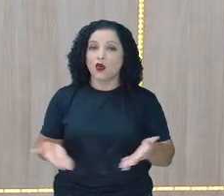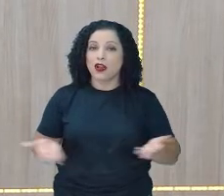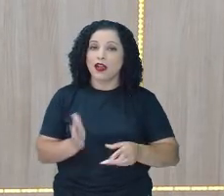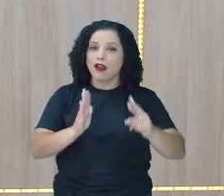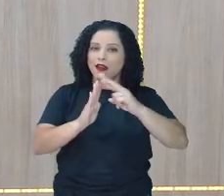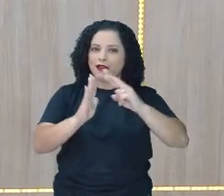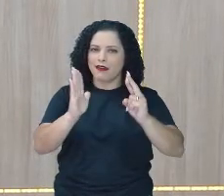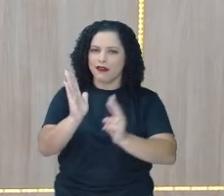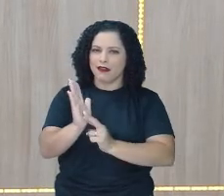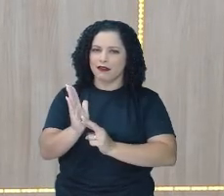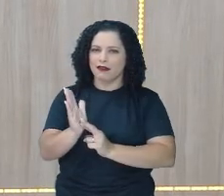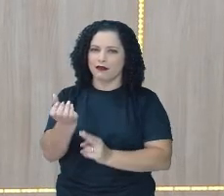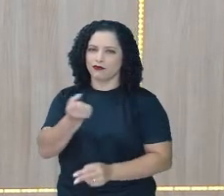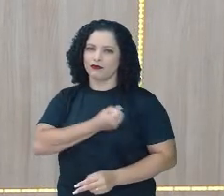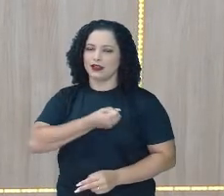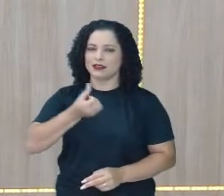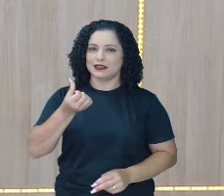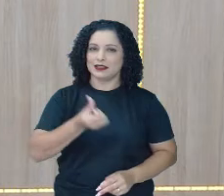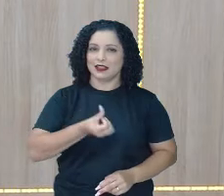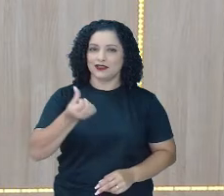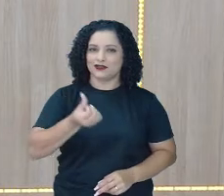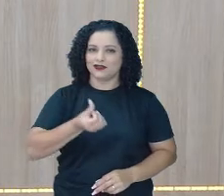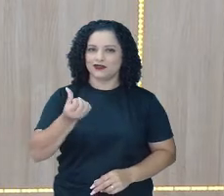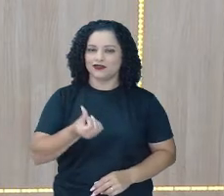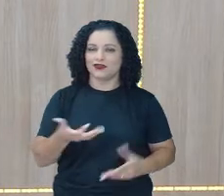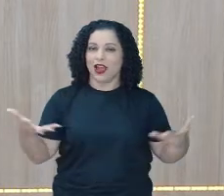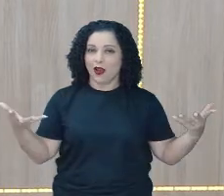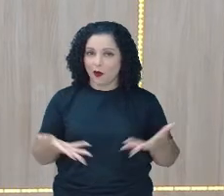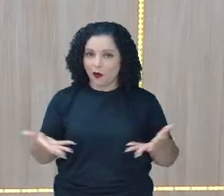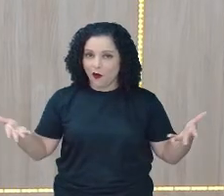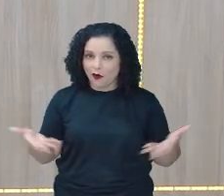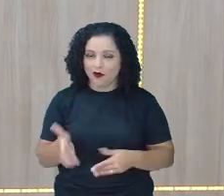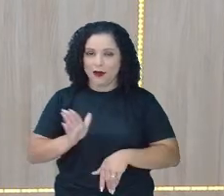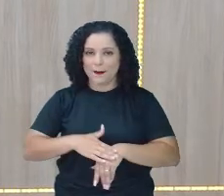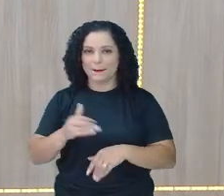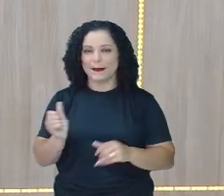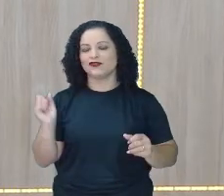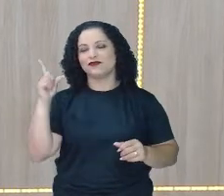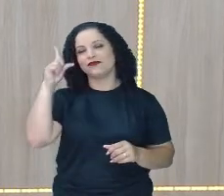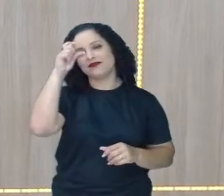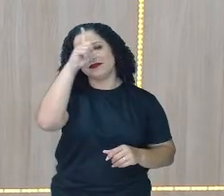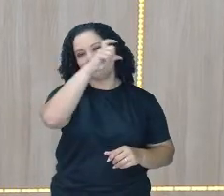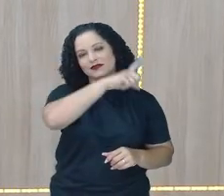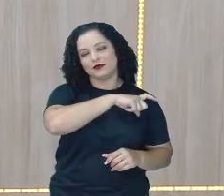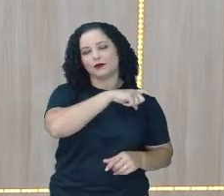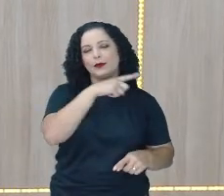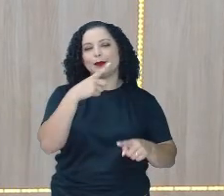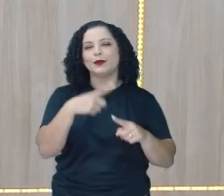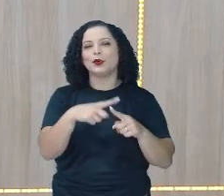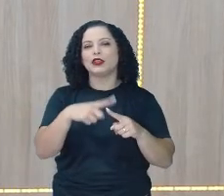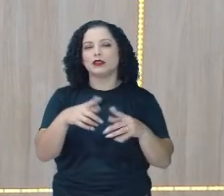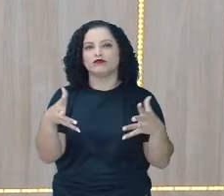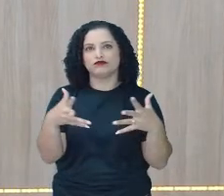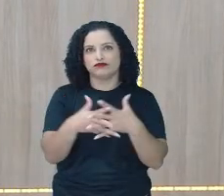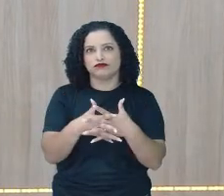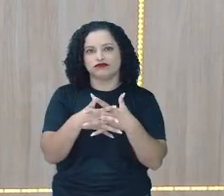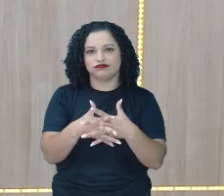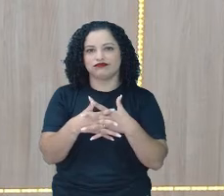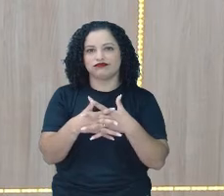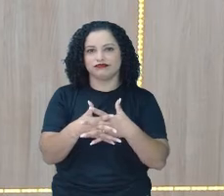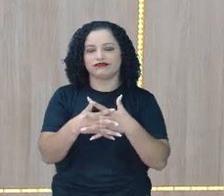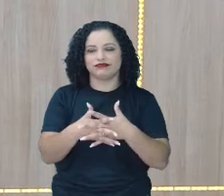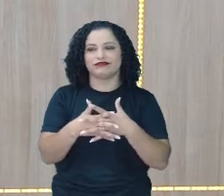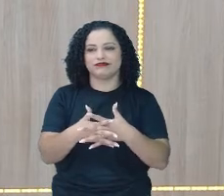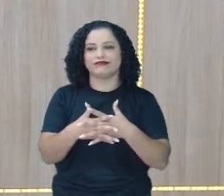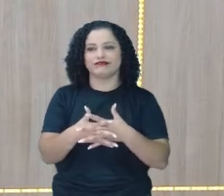agora o negócio complica um pouquinho. Por quê? Porque é igual a João Grilo e